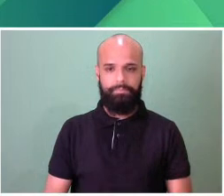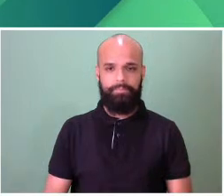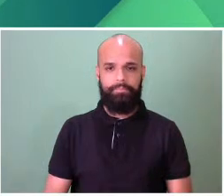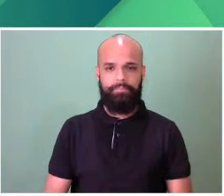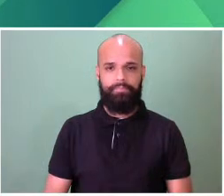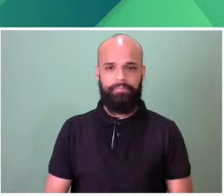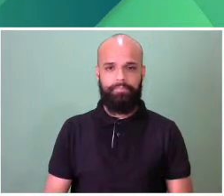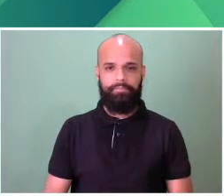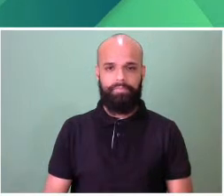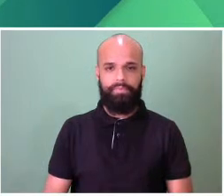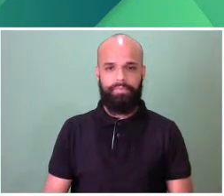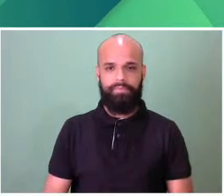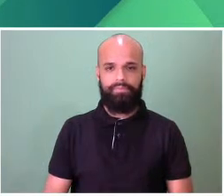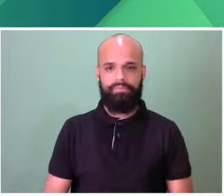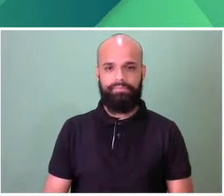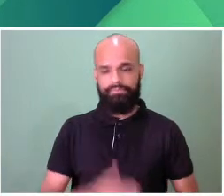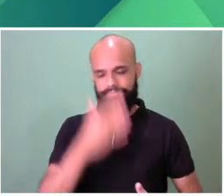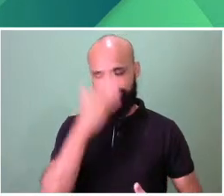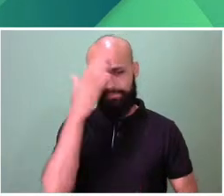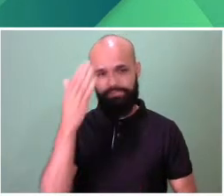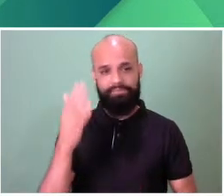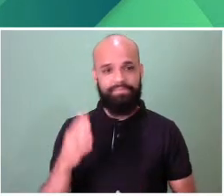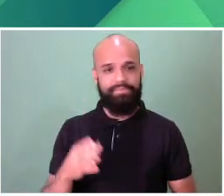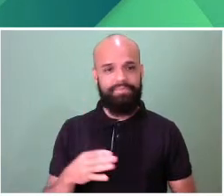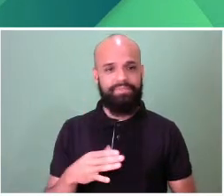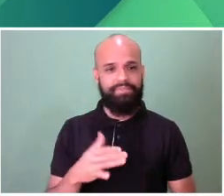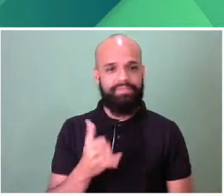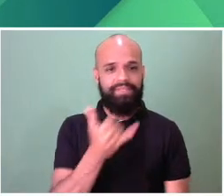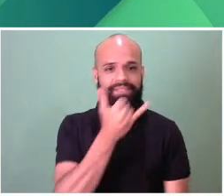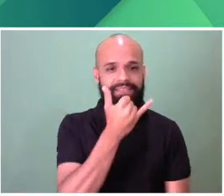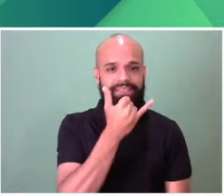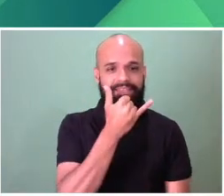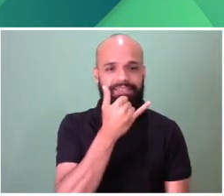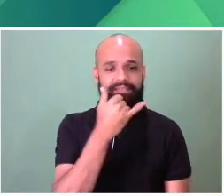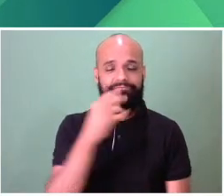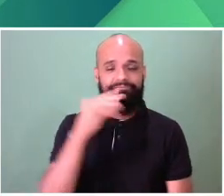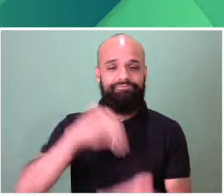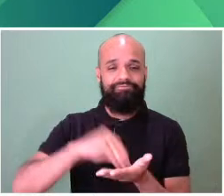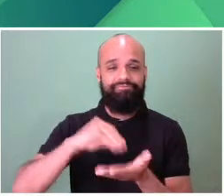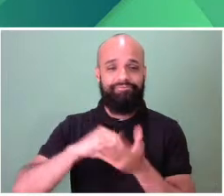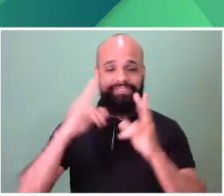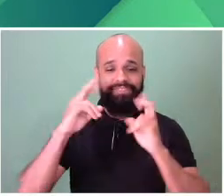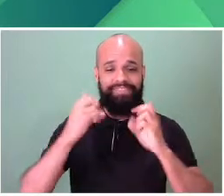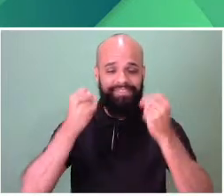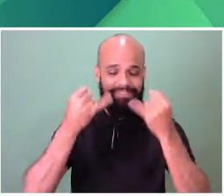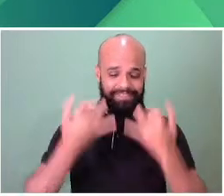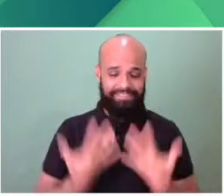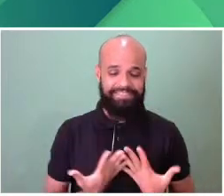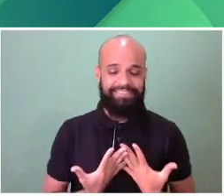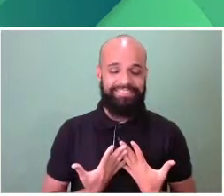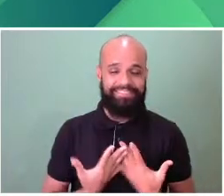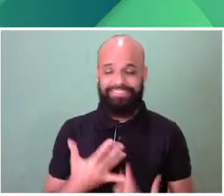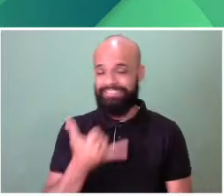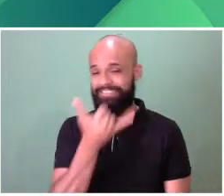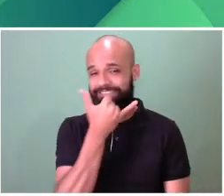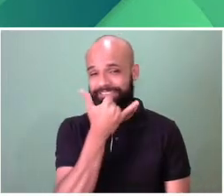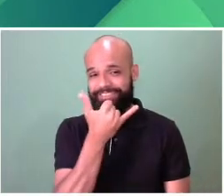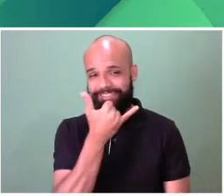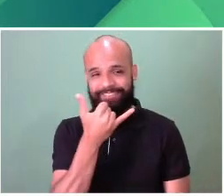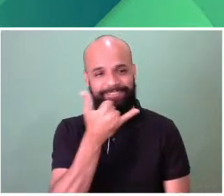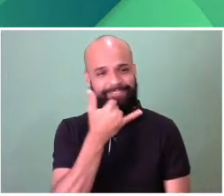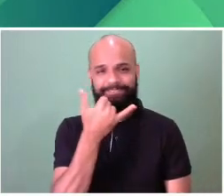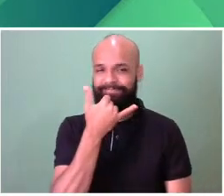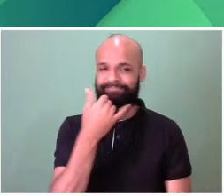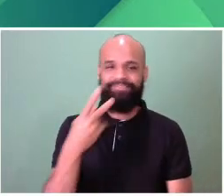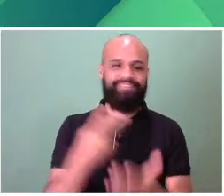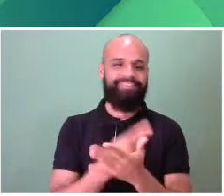Muito obrigado. A programação... Desculpa, eu não me autodescrevi, Eduardo, olha só. Desculpa a quebra do protocolo